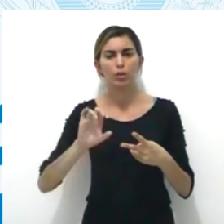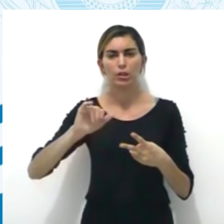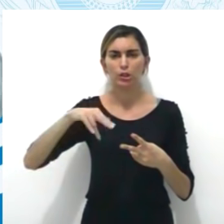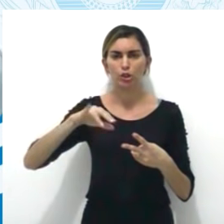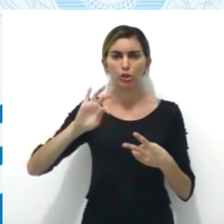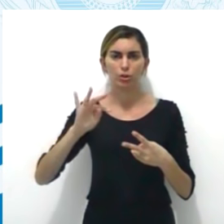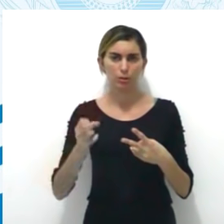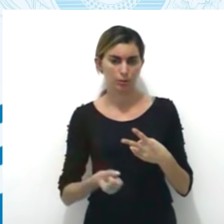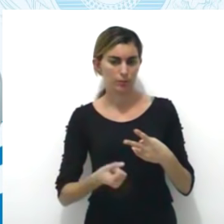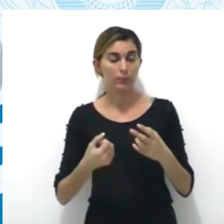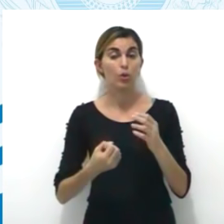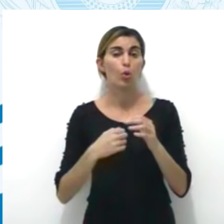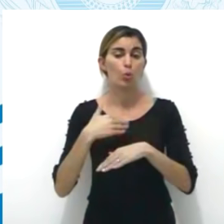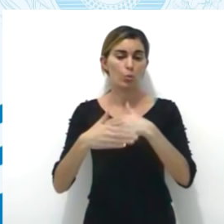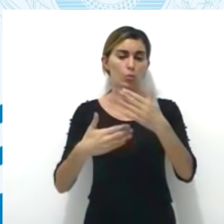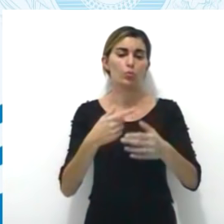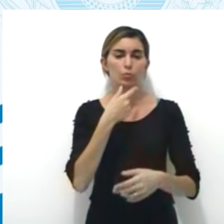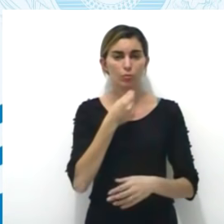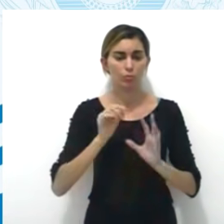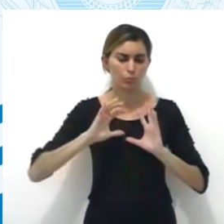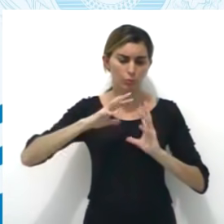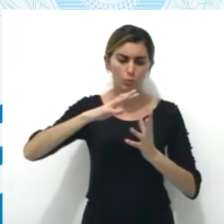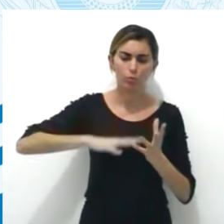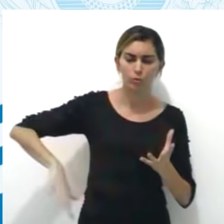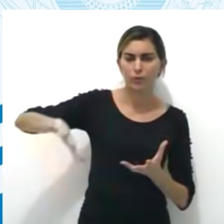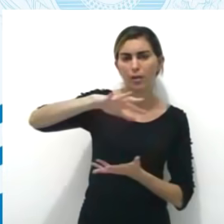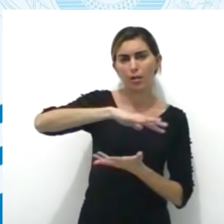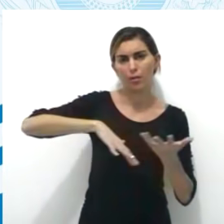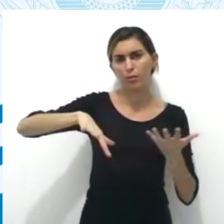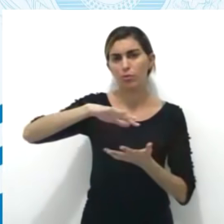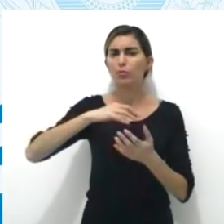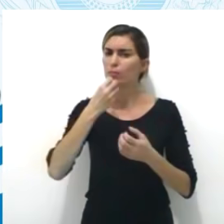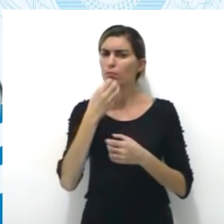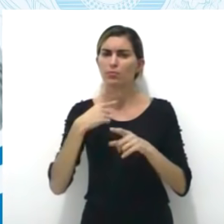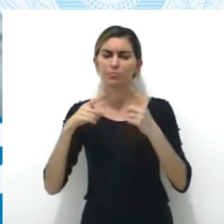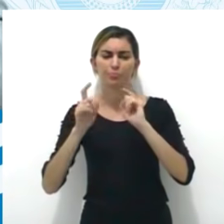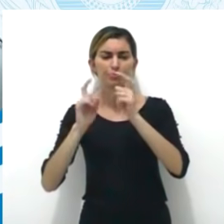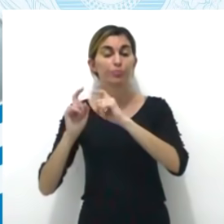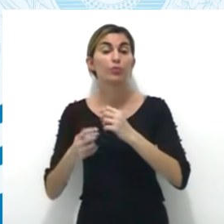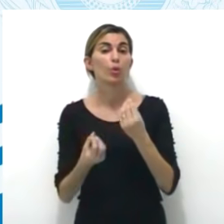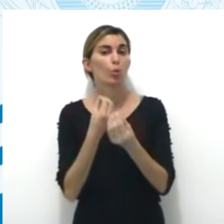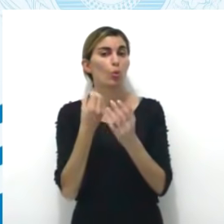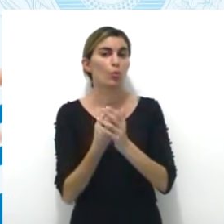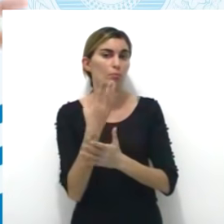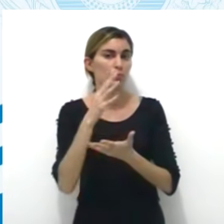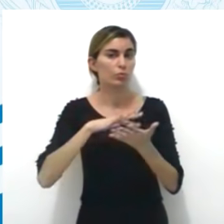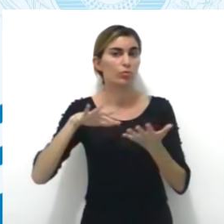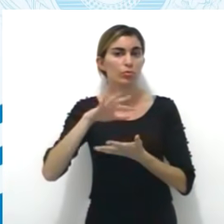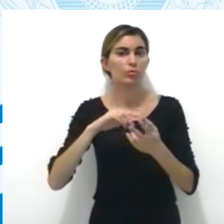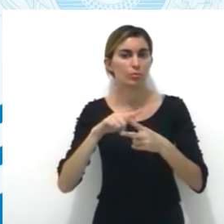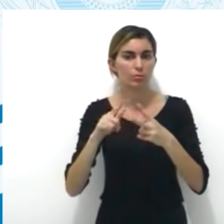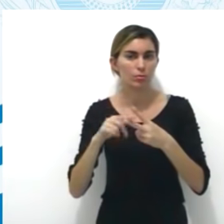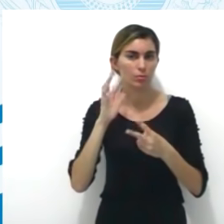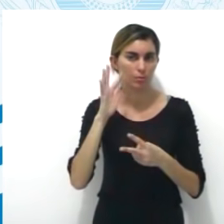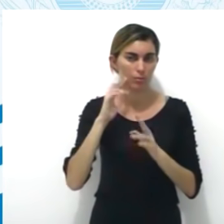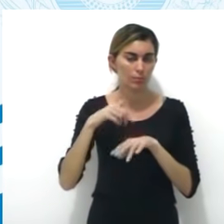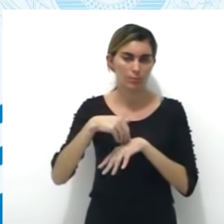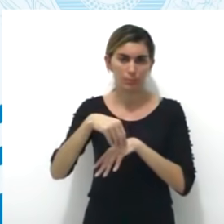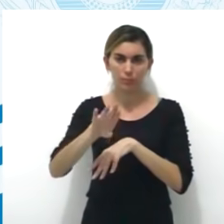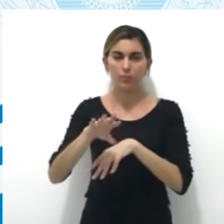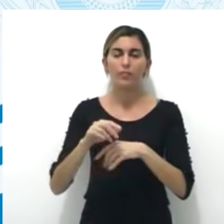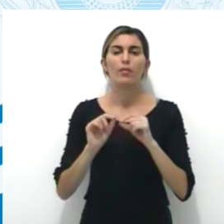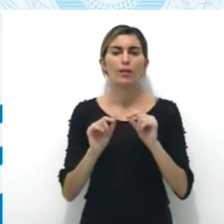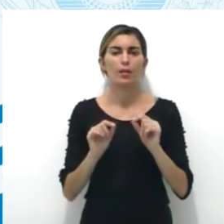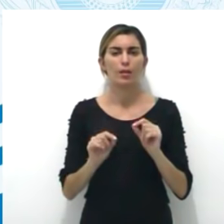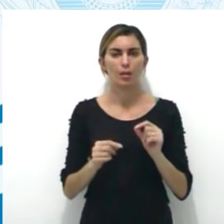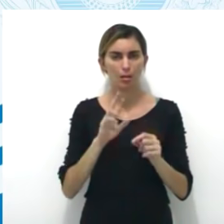evolucionistas, quanto à origem do universo. É uma boa discussão, né? Como surgiu o universo? As duas teorias